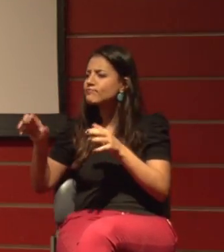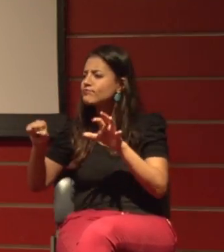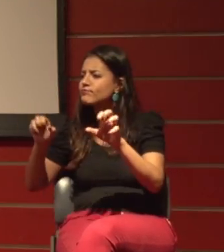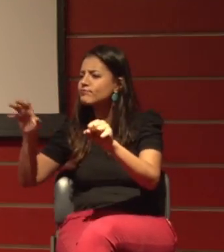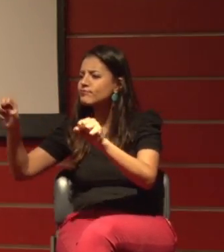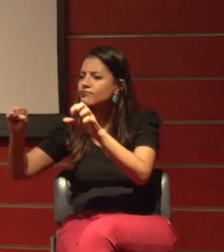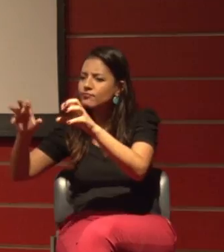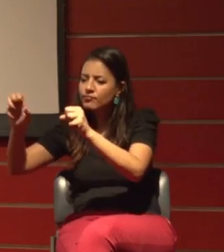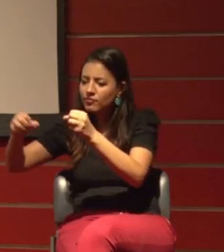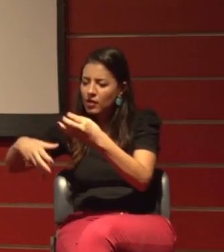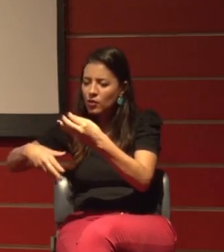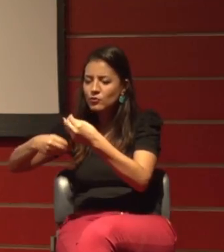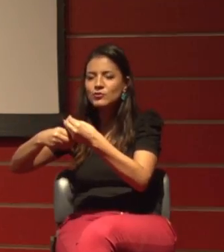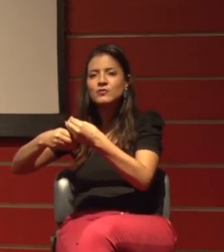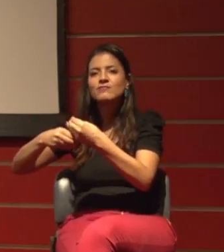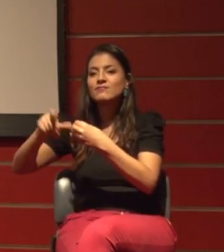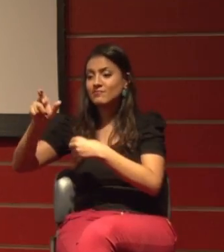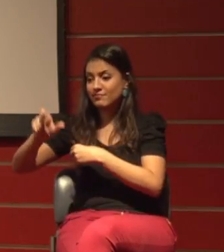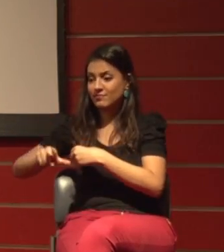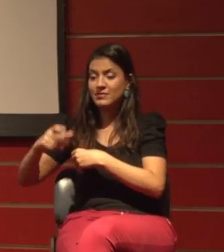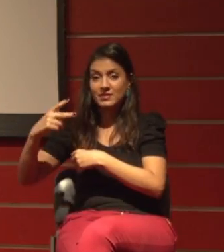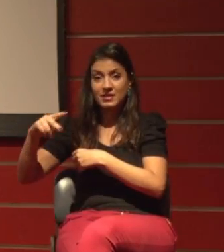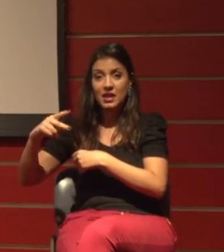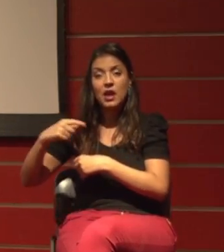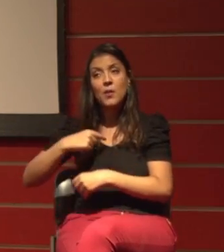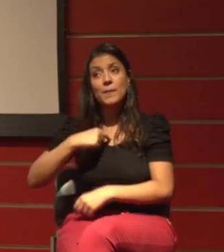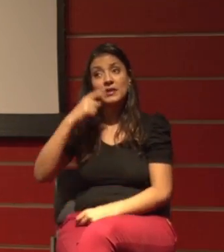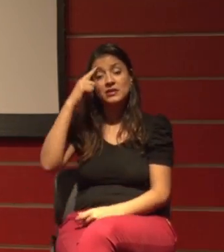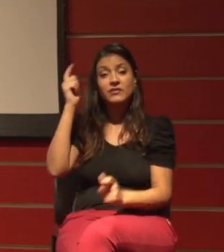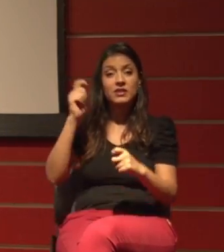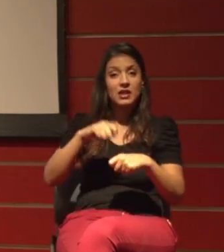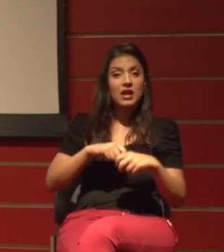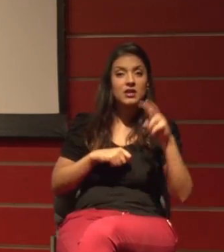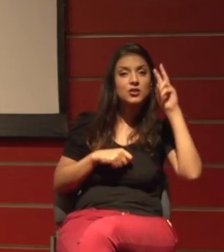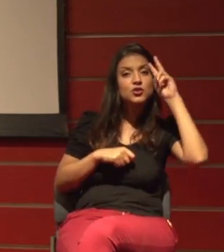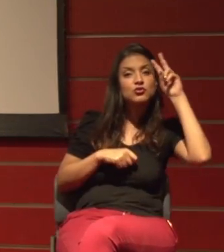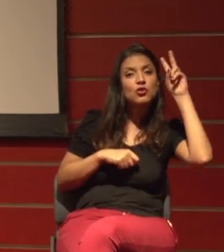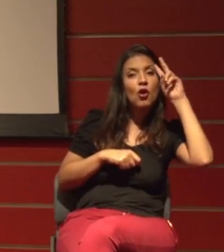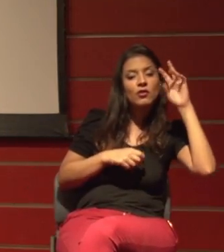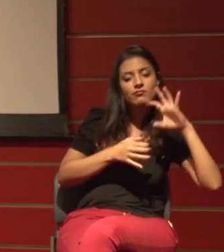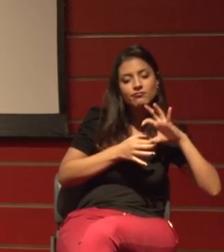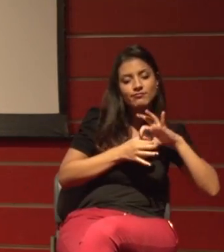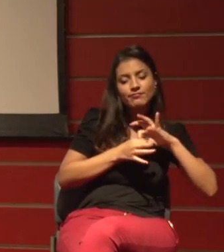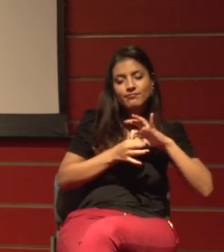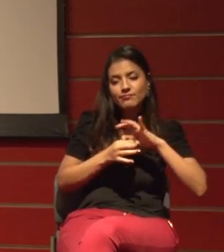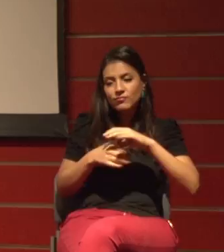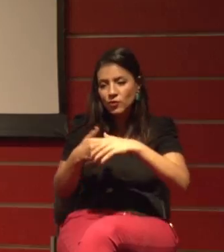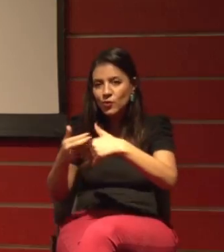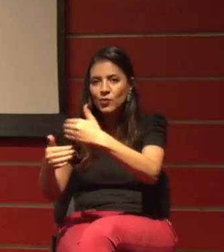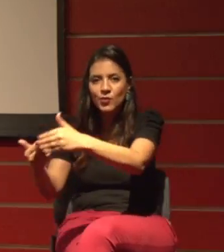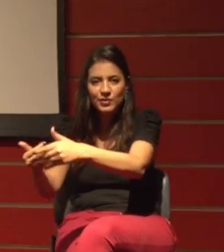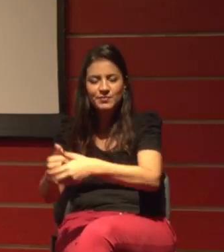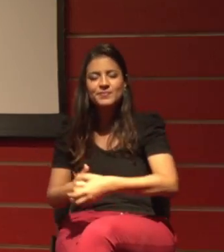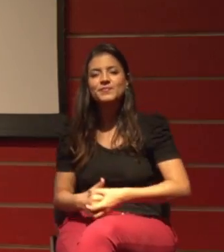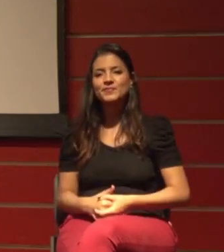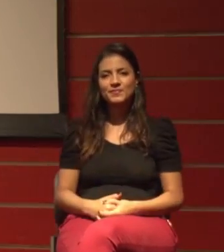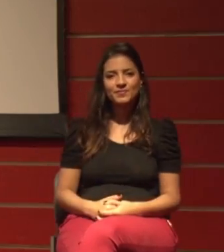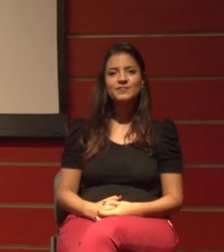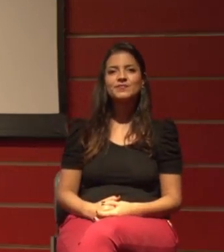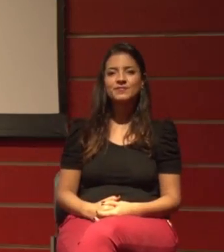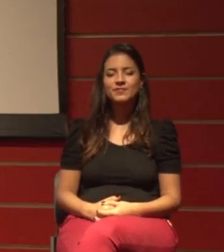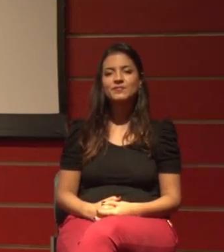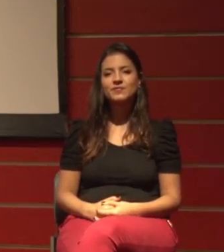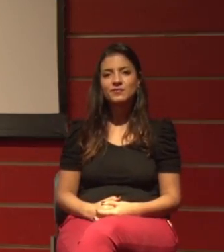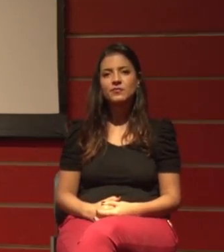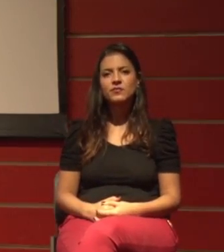com eh com o que eu achava que a história poderia eh desenvolver eh o que eu fiz